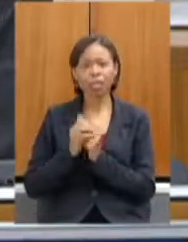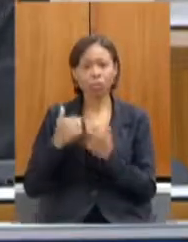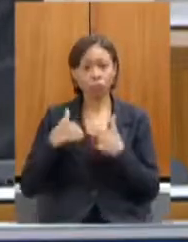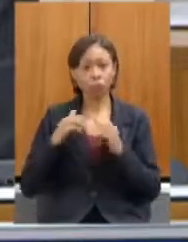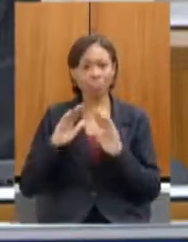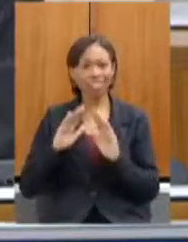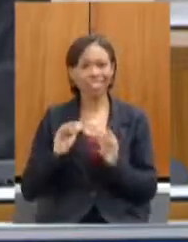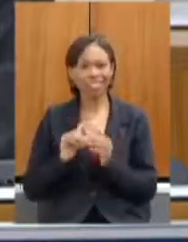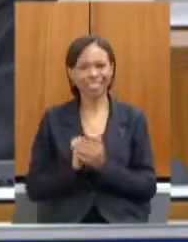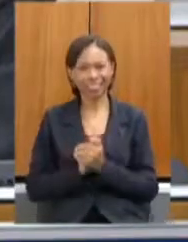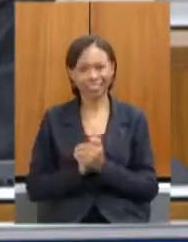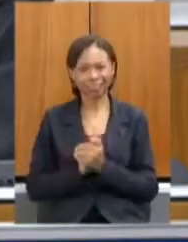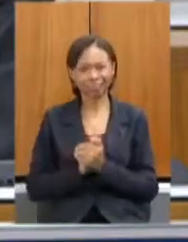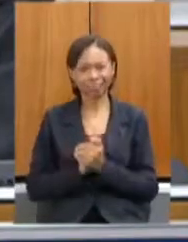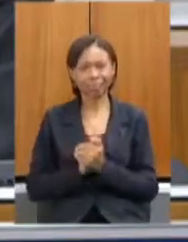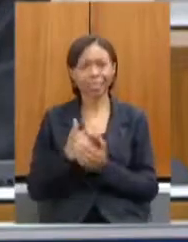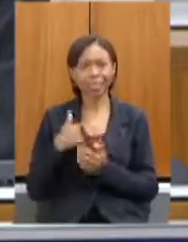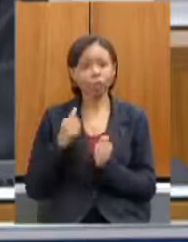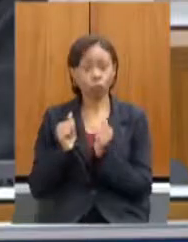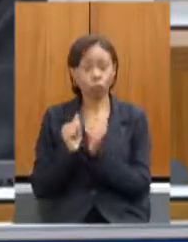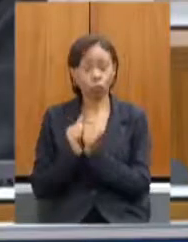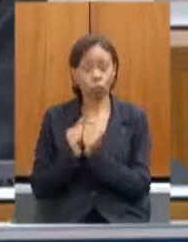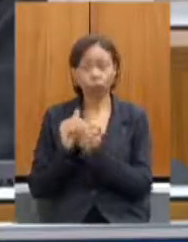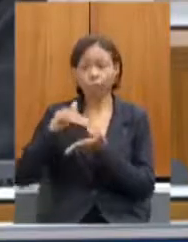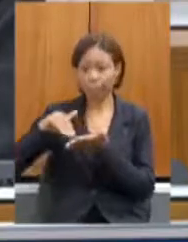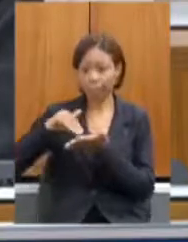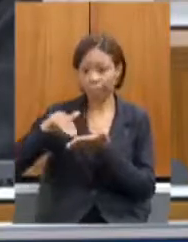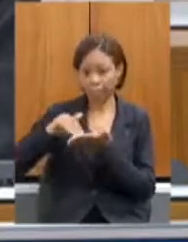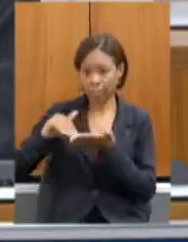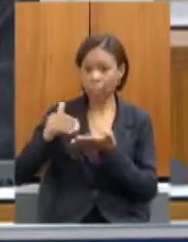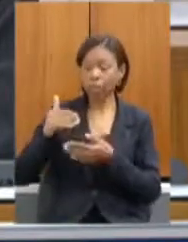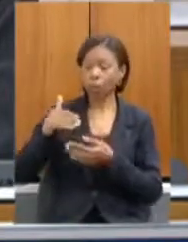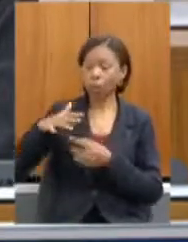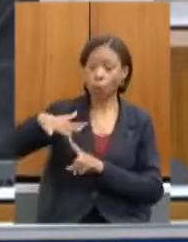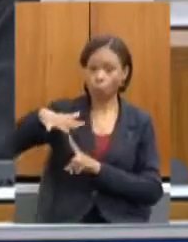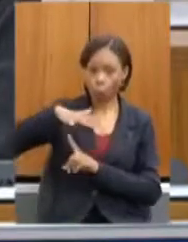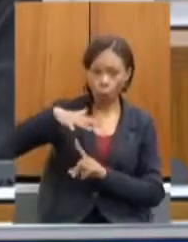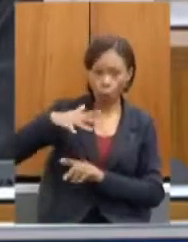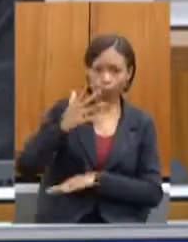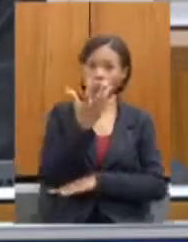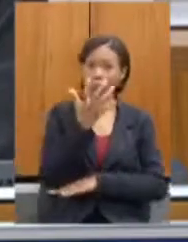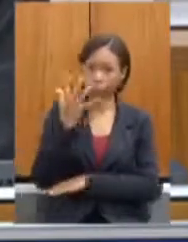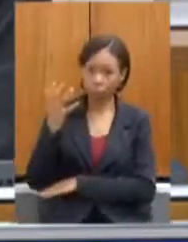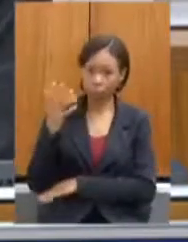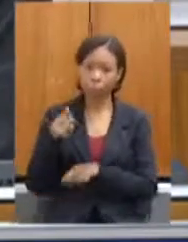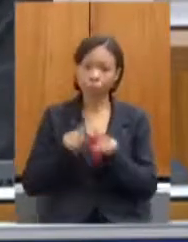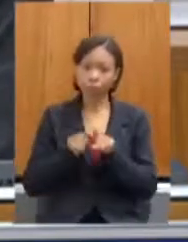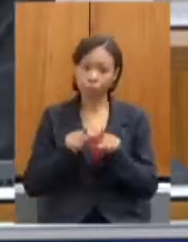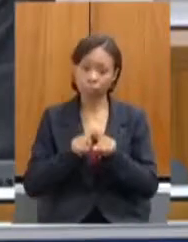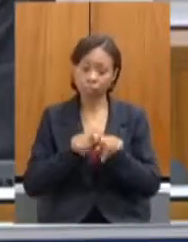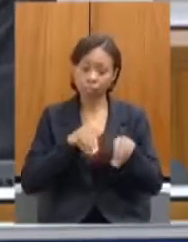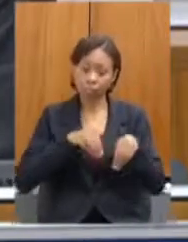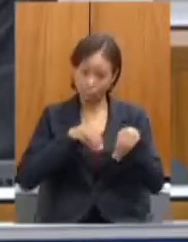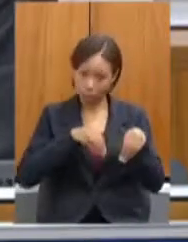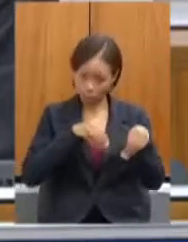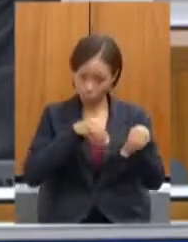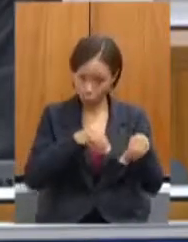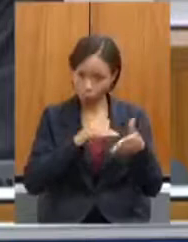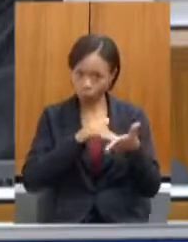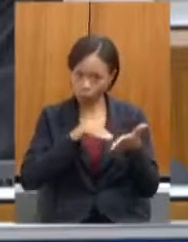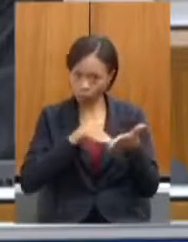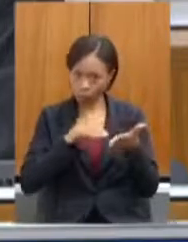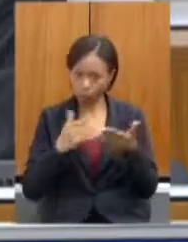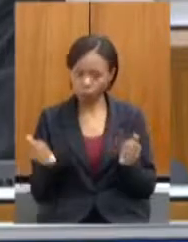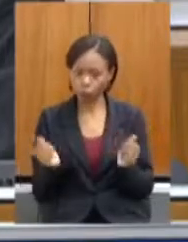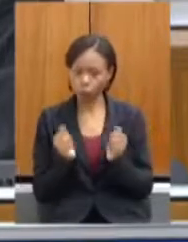né pessoal não tá do meio ambiente e também da Agricultura por causa que eu entendo